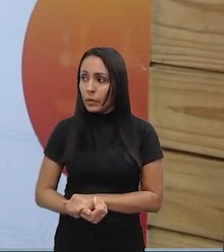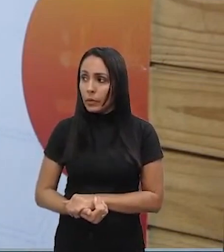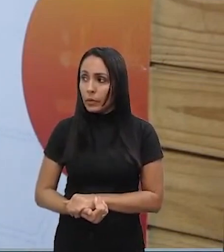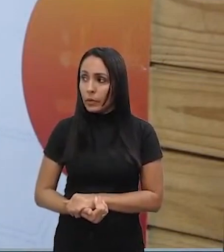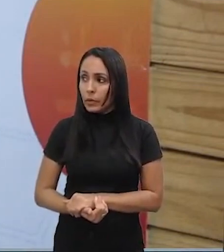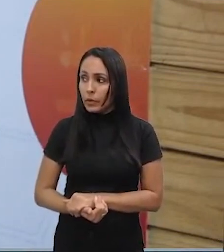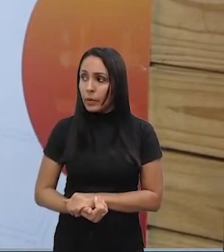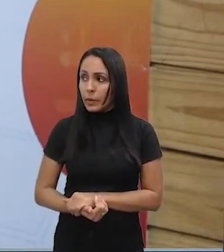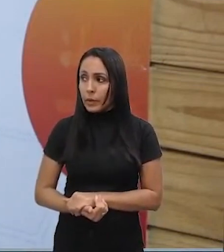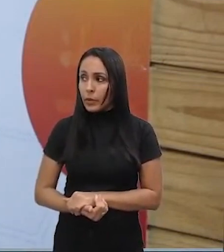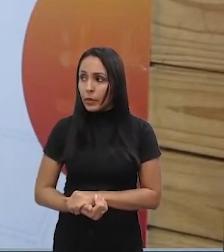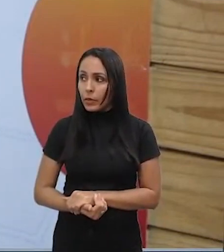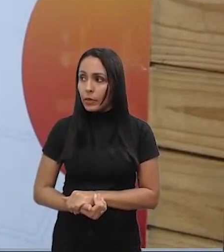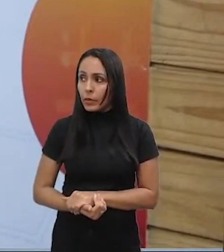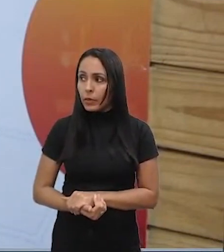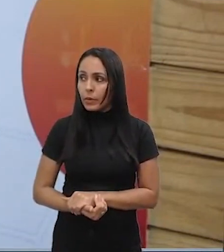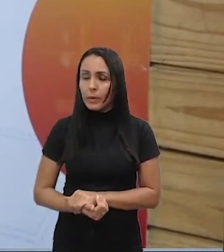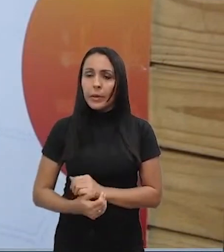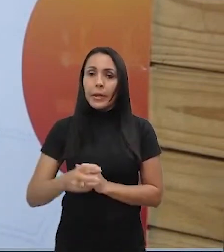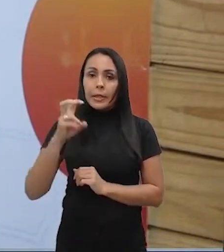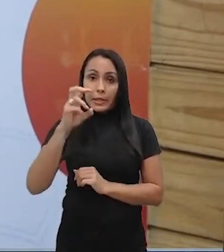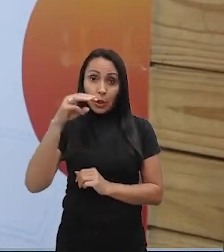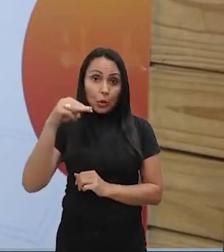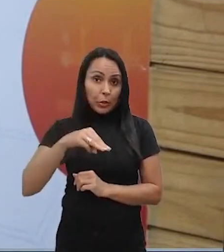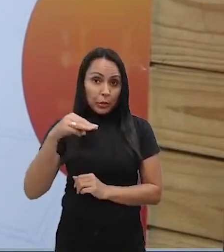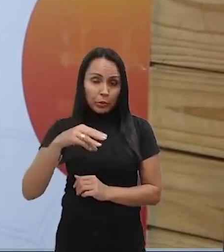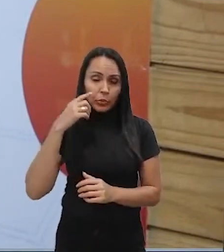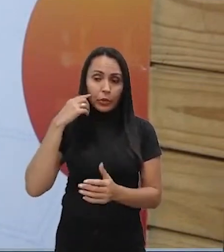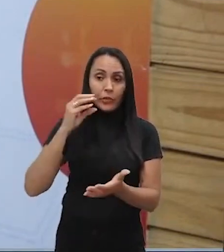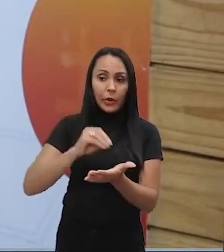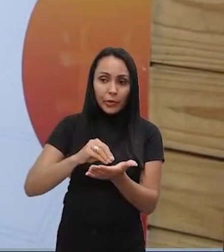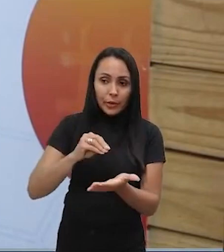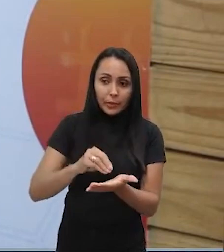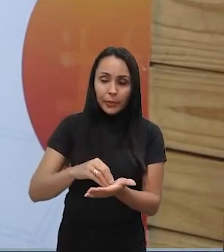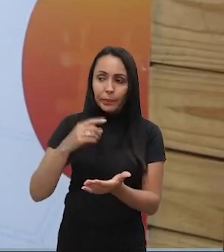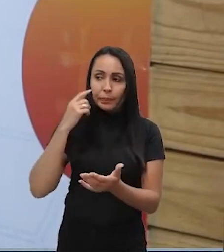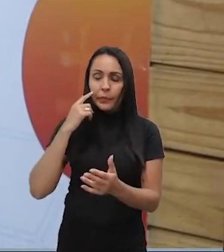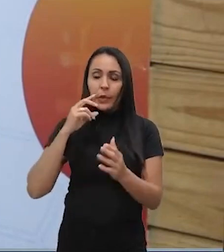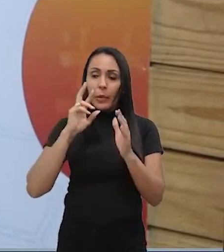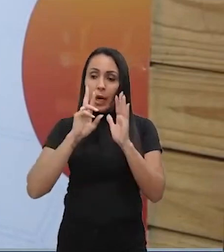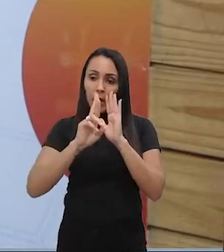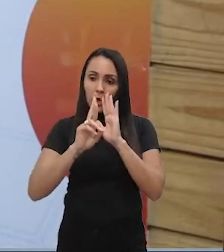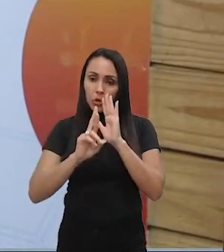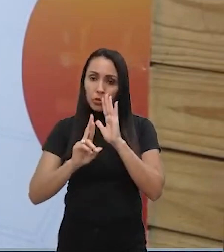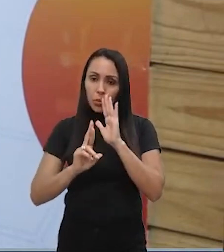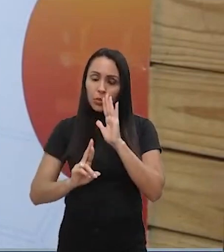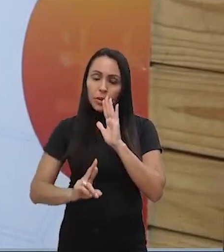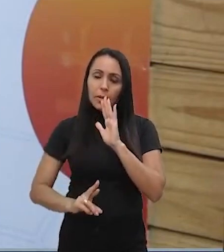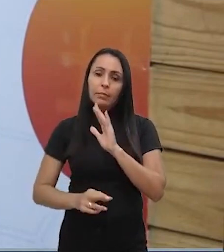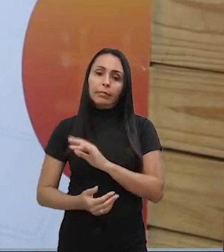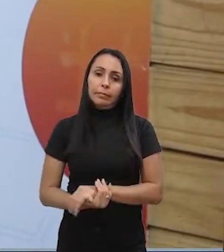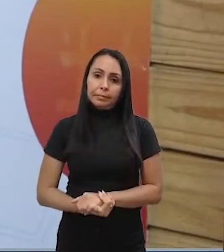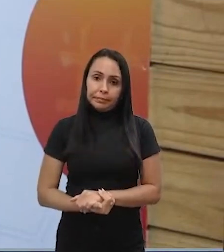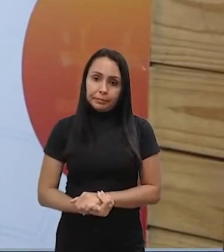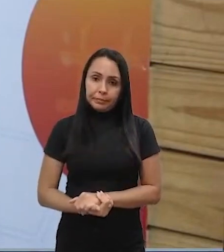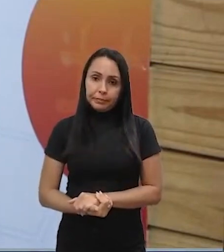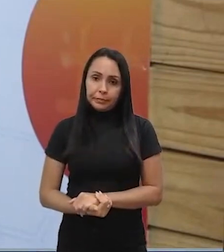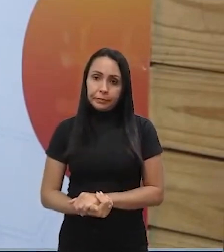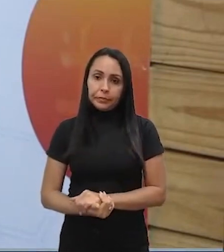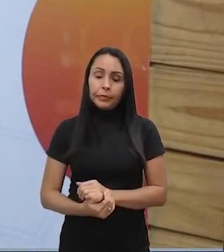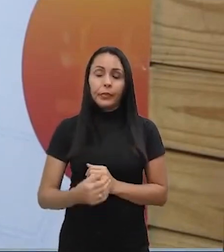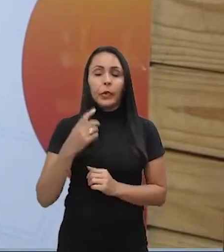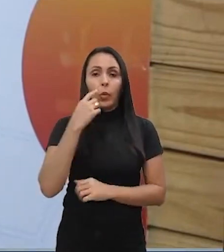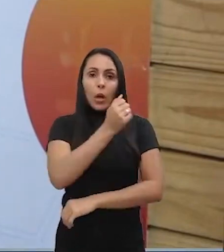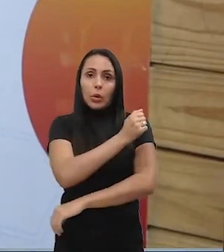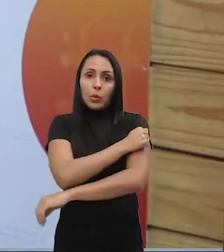Faltam 5 minutos, né? Então, eu vou aproveitar esses 5 minutinhos para responder uma questão de um aluno chamado Daniel.